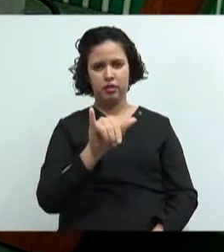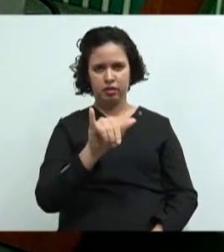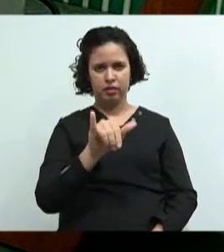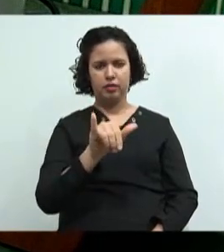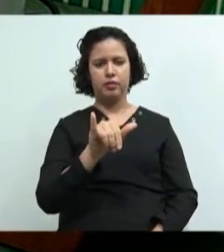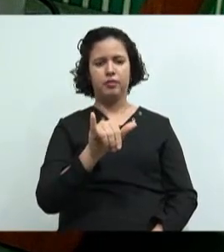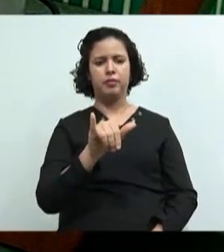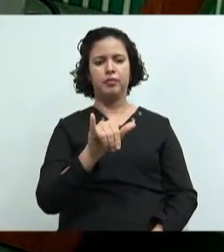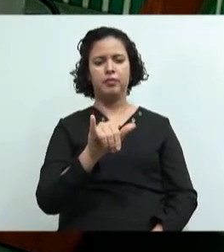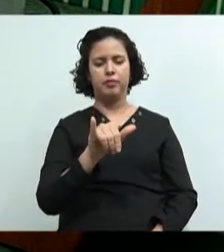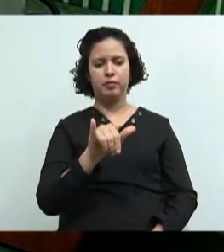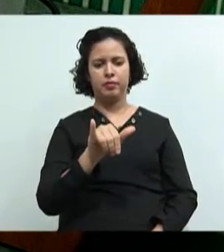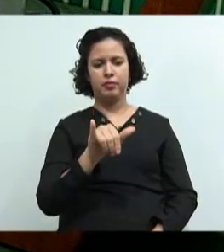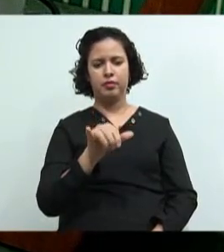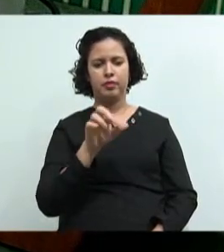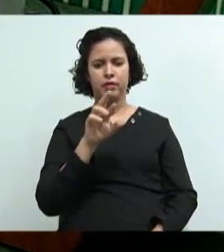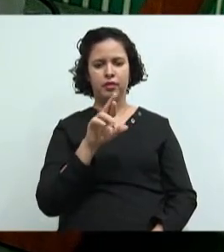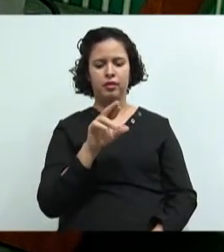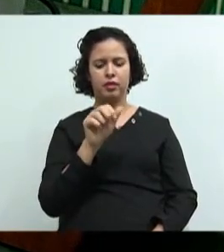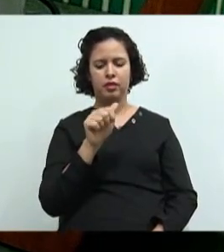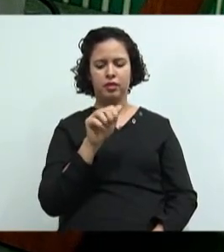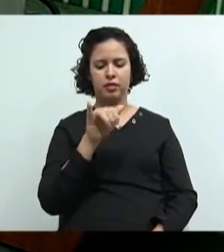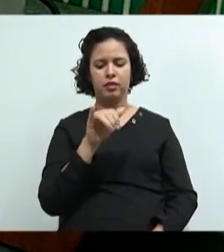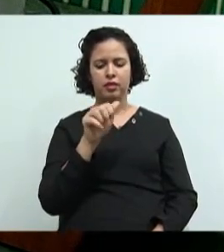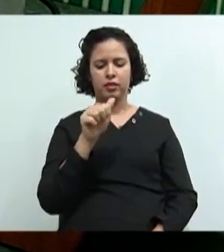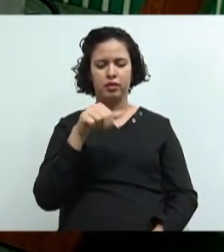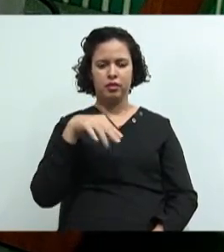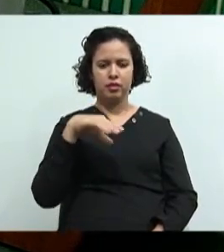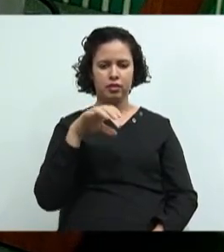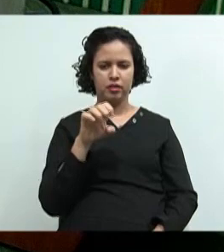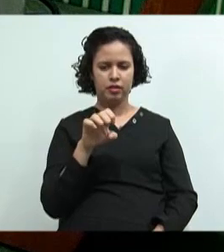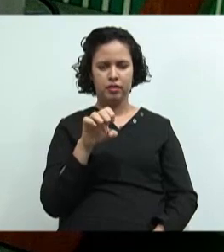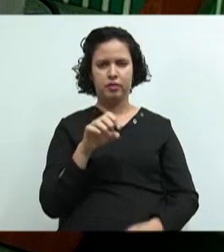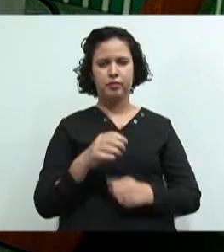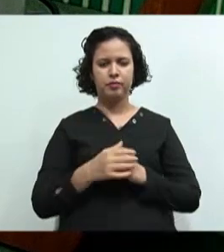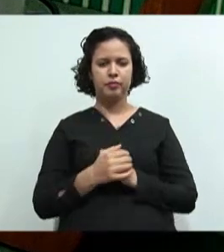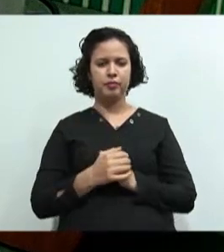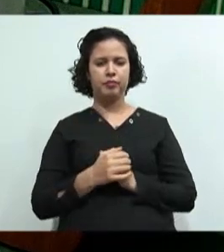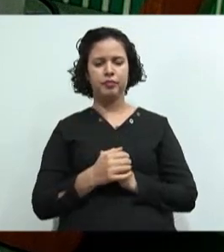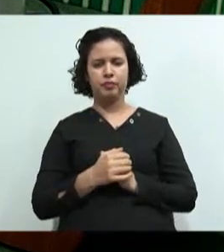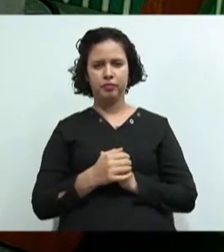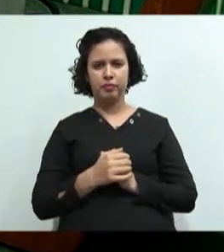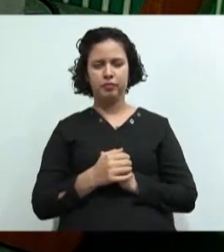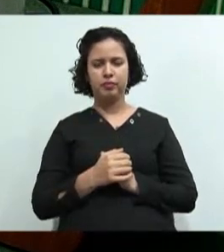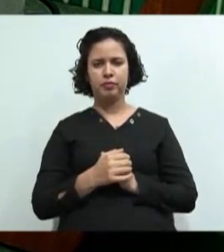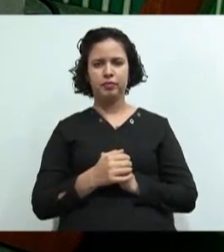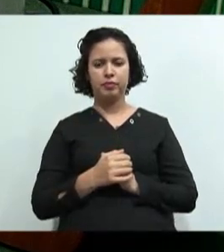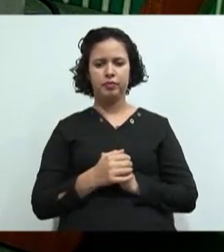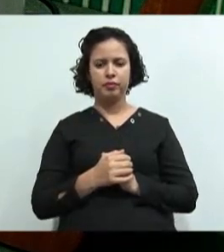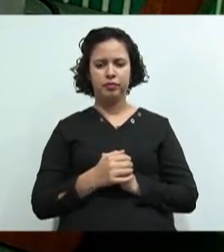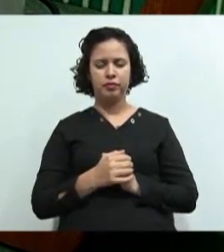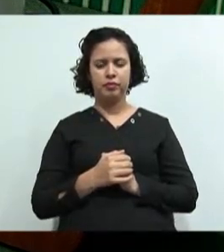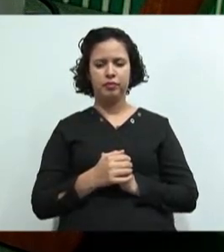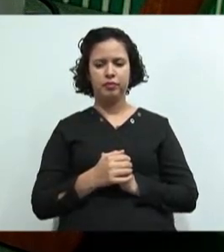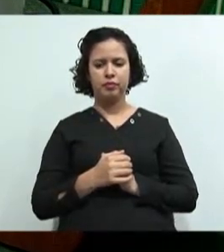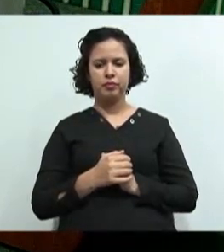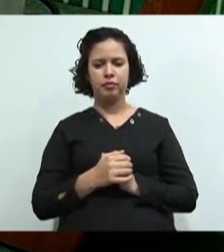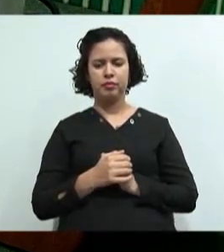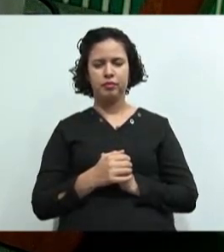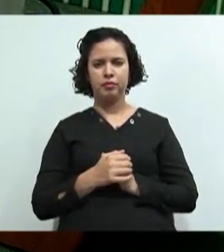distrito de Extrema. E a Rayane marcou qual é a escola dela, não? Não, é o contrário, professor. É o contrário. A Rayane, que é